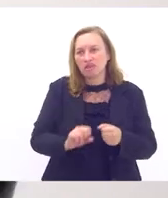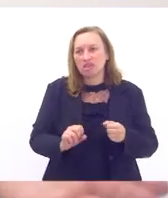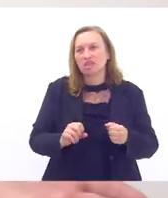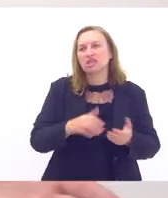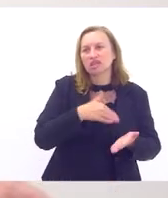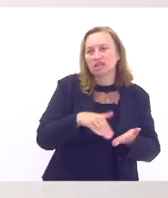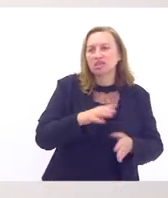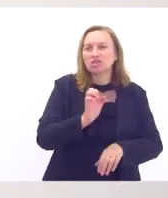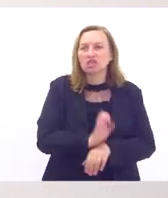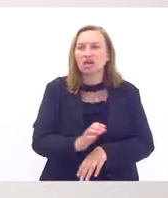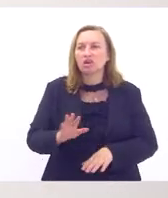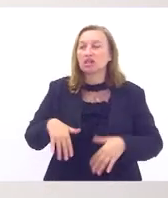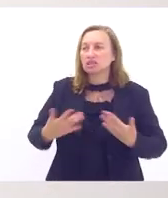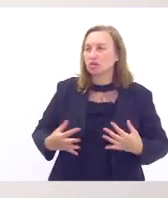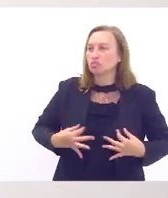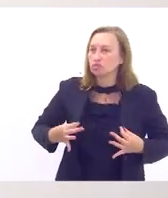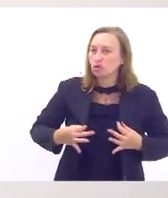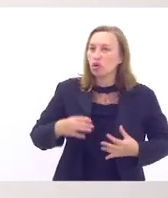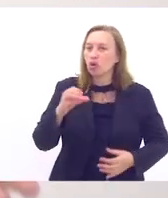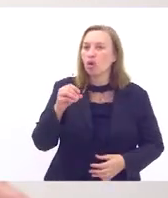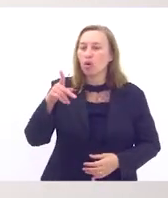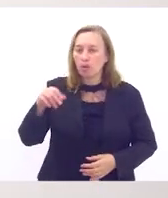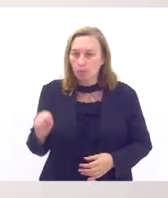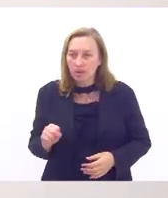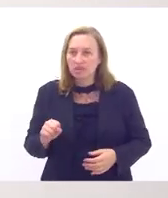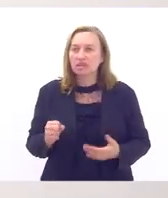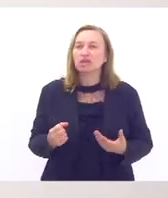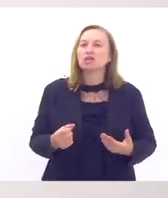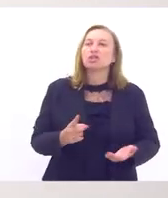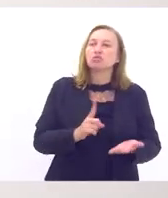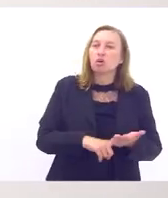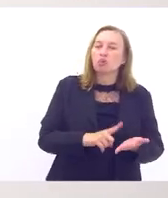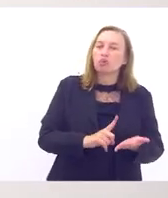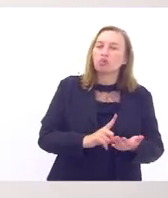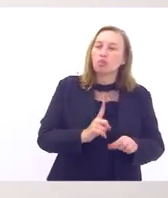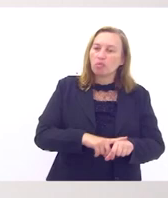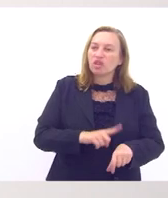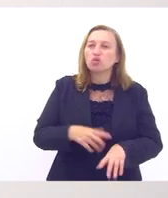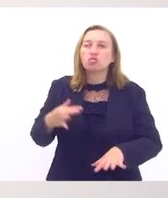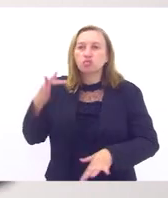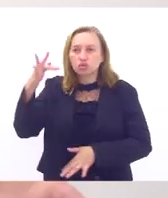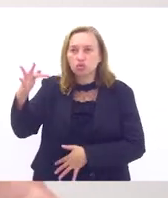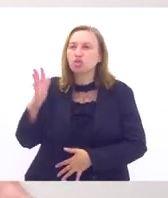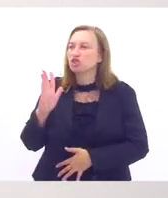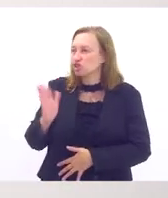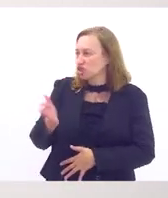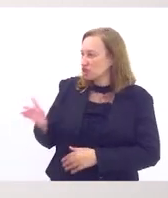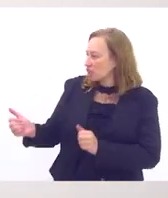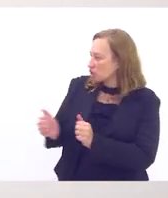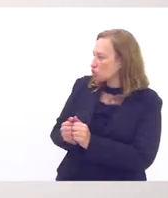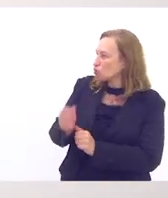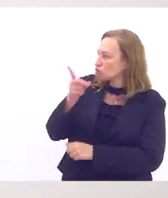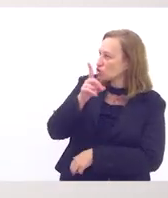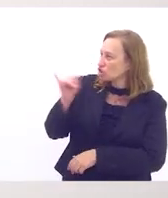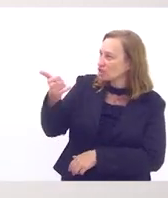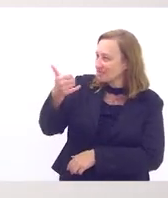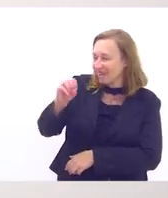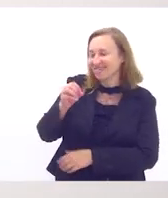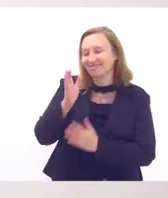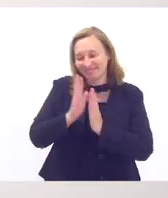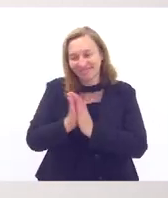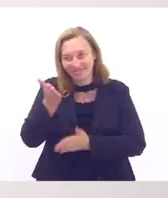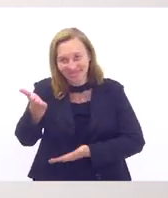então eu coloco a OPAS à disposição para, em momentos futuros... Já estará conosco no dia 10, por favor.